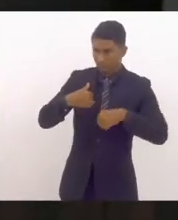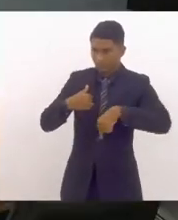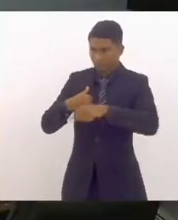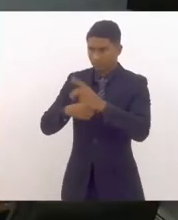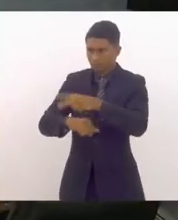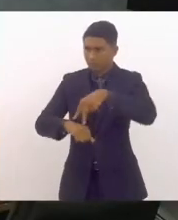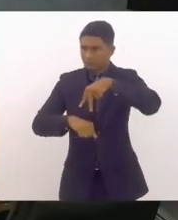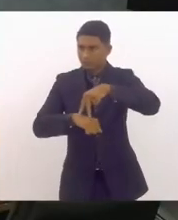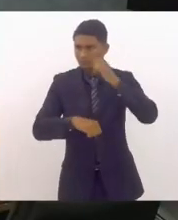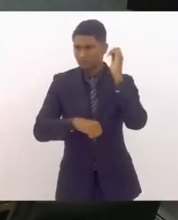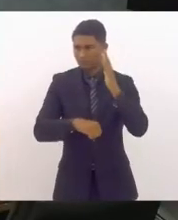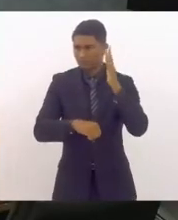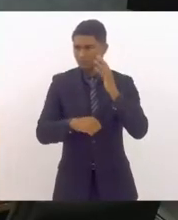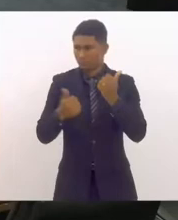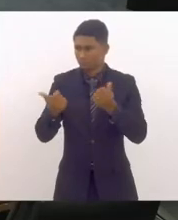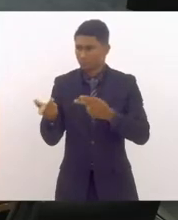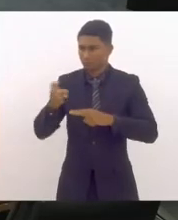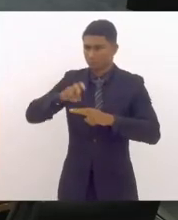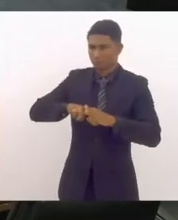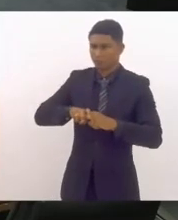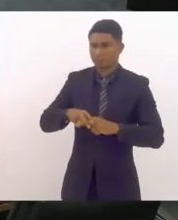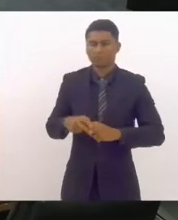à presidência